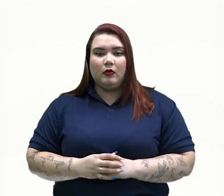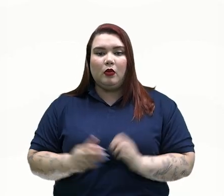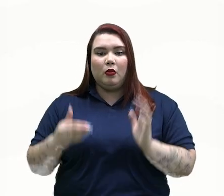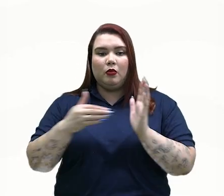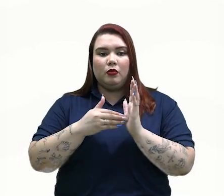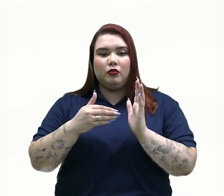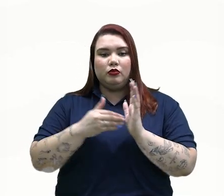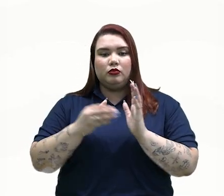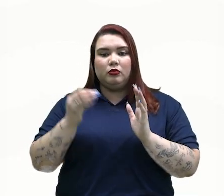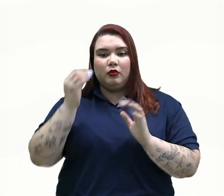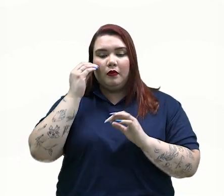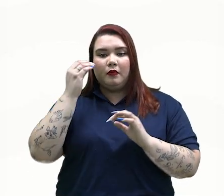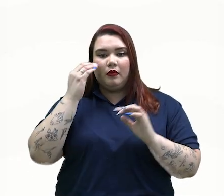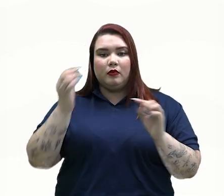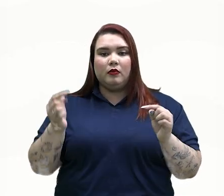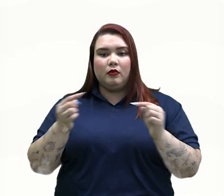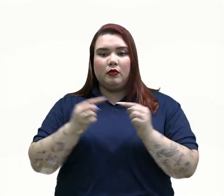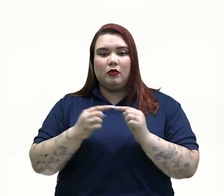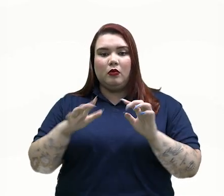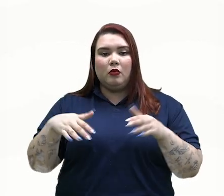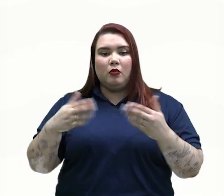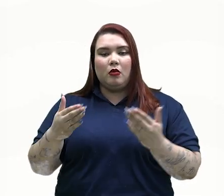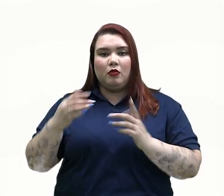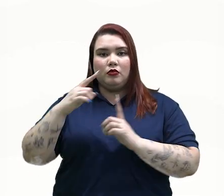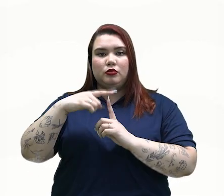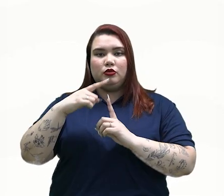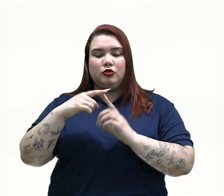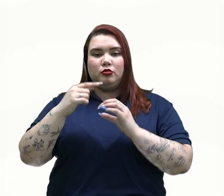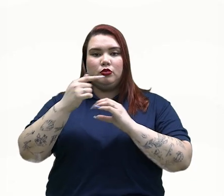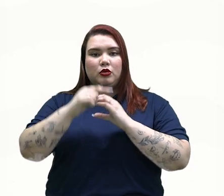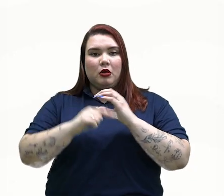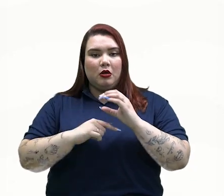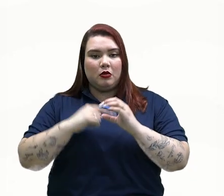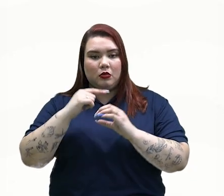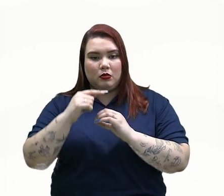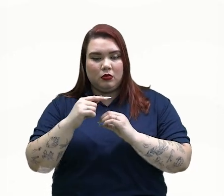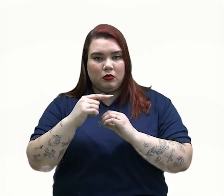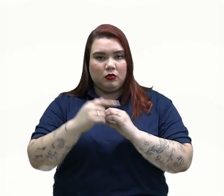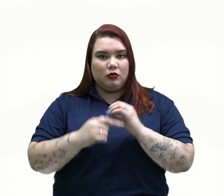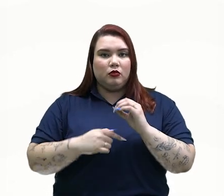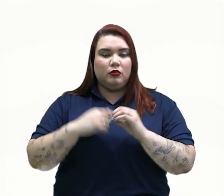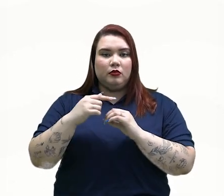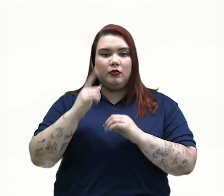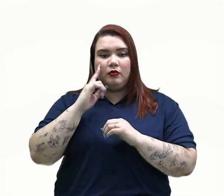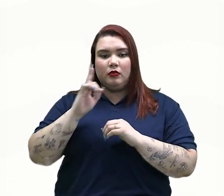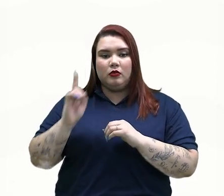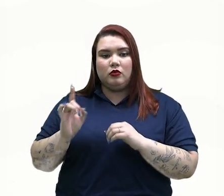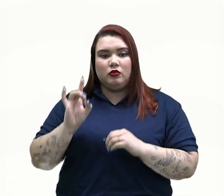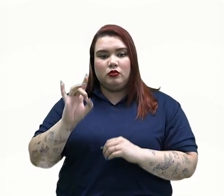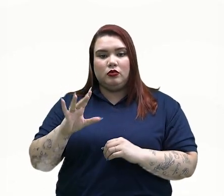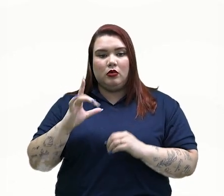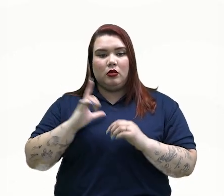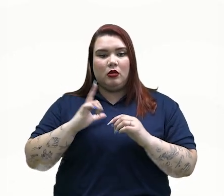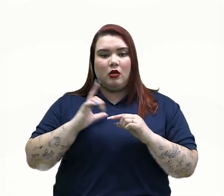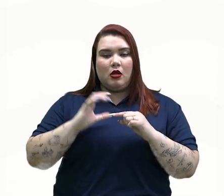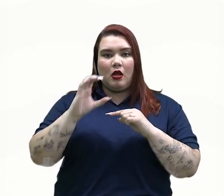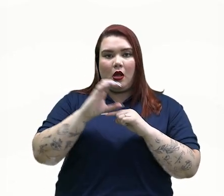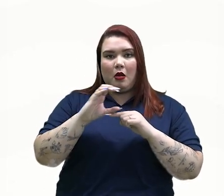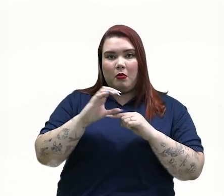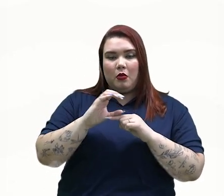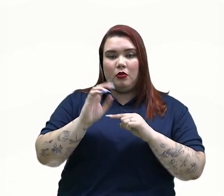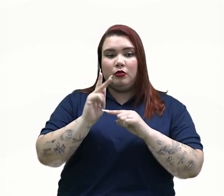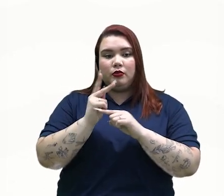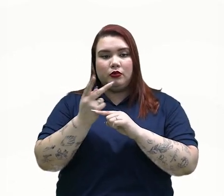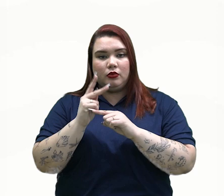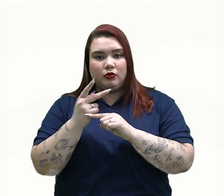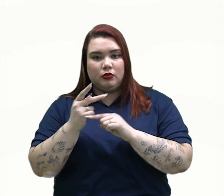determinar pelos tipos de átomos presentes nessa cadeia. Então, como a gente consegue observar que só tem carbonos e hidrogênios